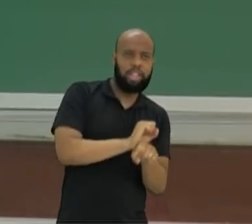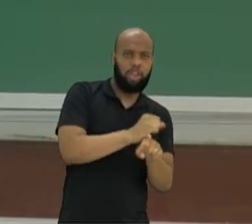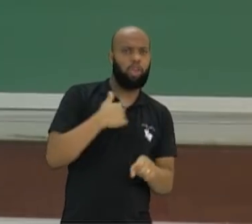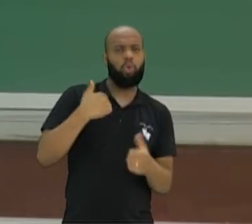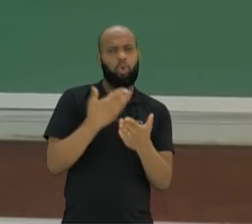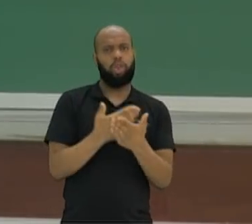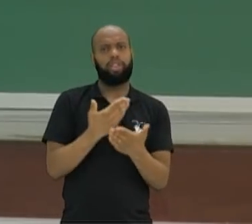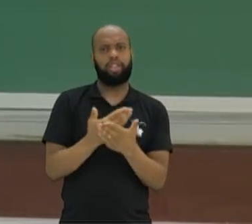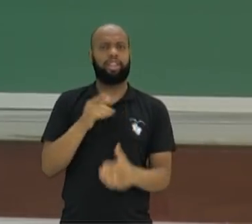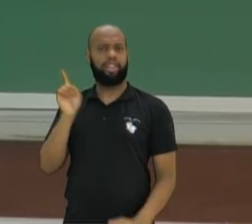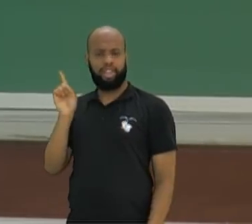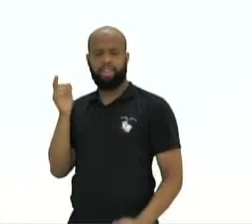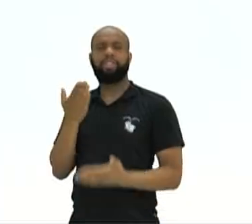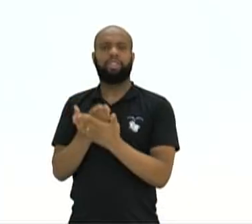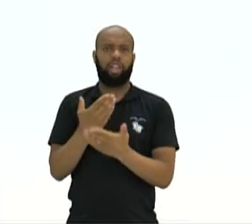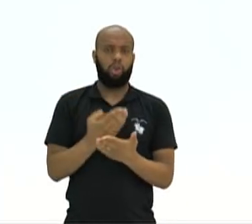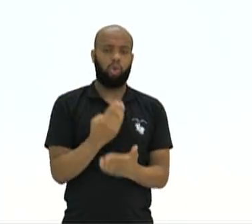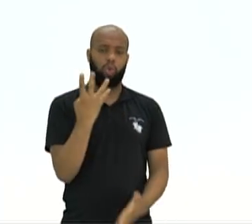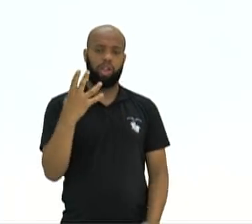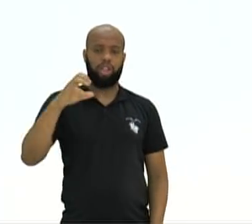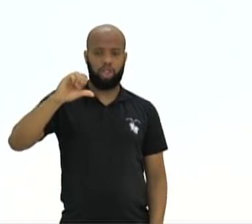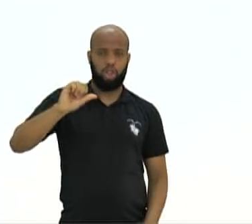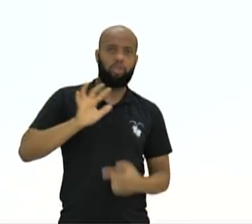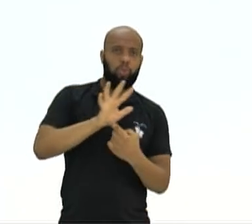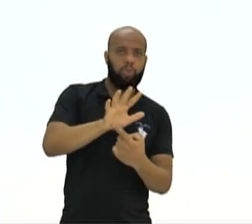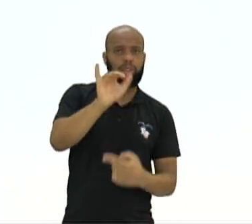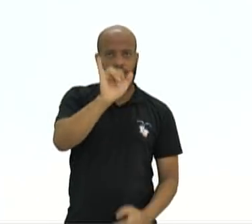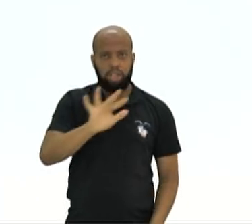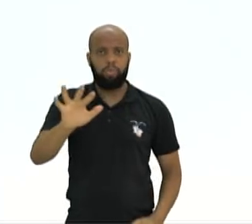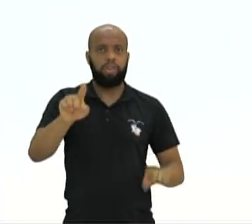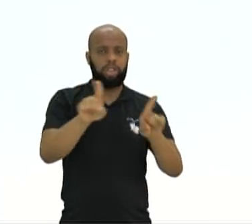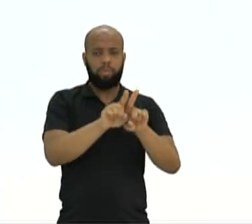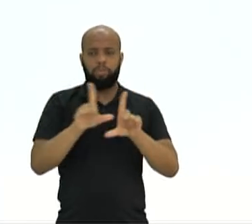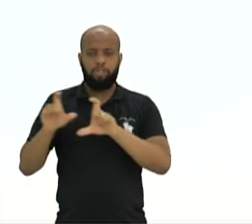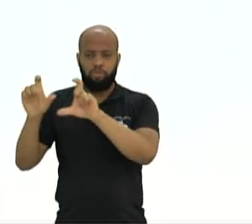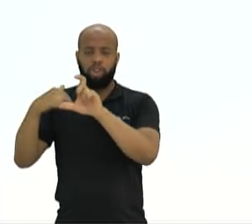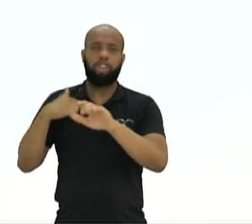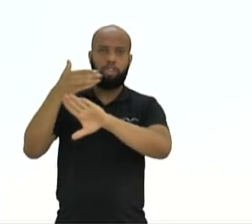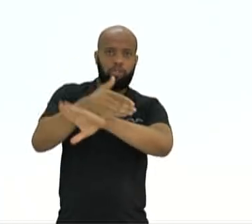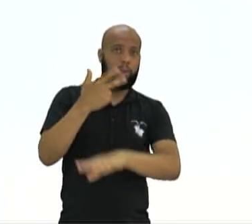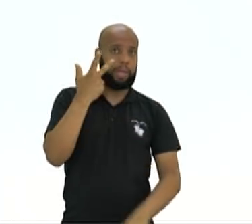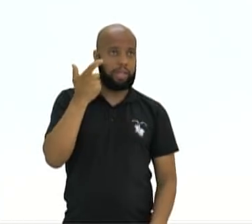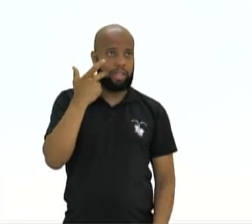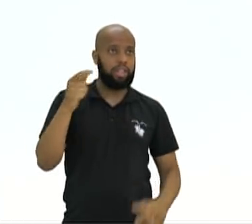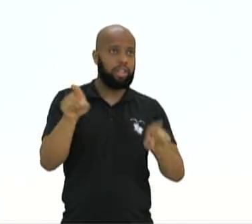aula. Comecei mostrando umas imagens, umas fotografias, quando eu tive a oportunidade de visitar o Ceará.